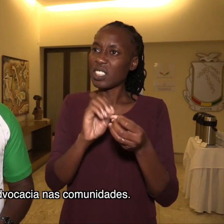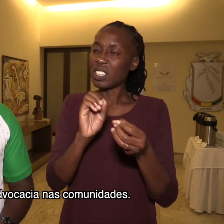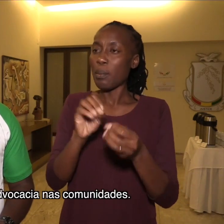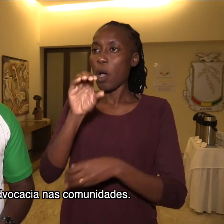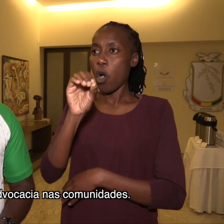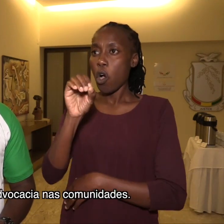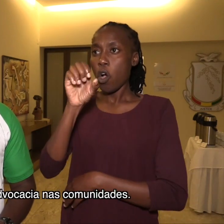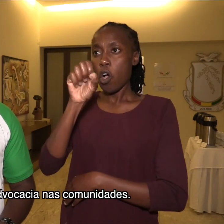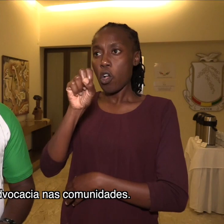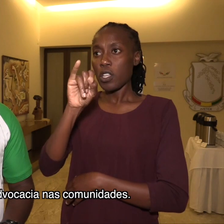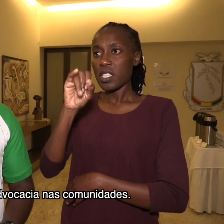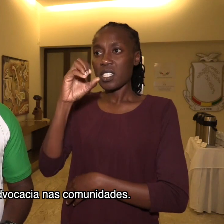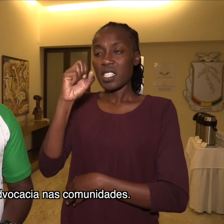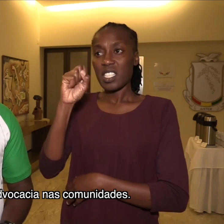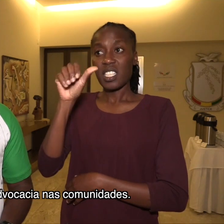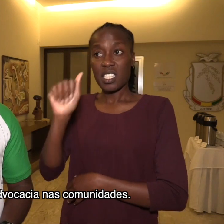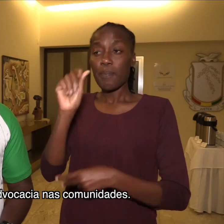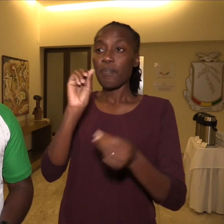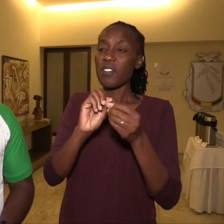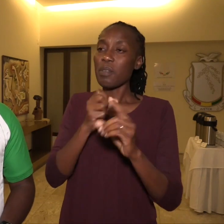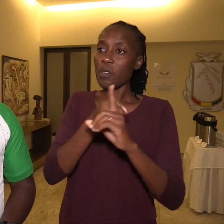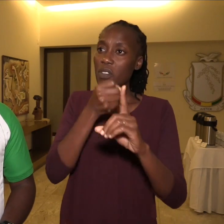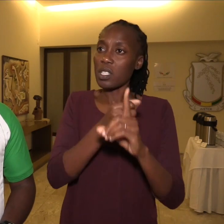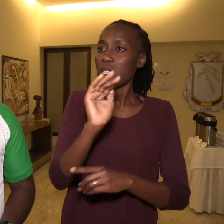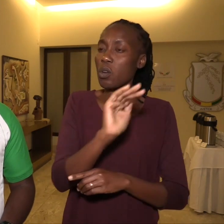Então, fizemos advocacia nas comunidades.